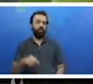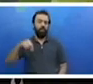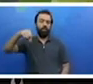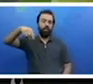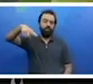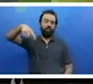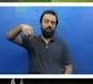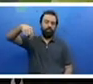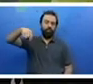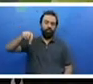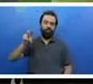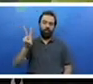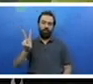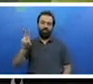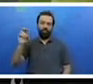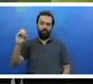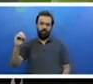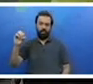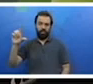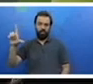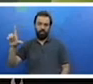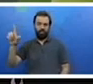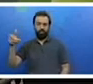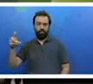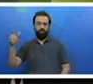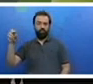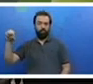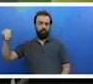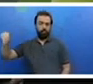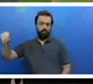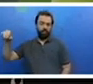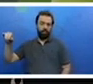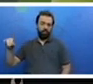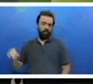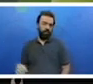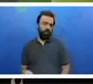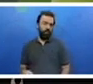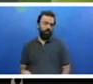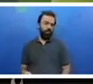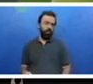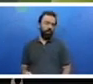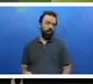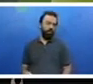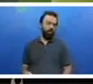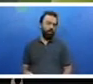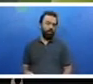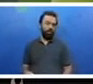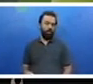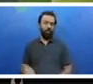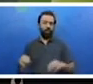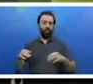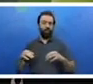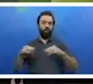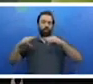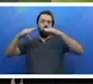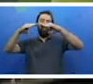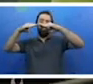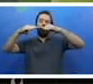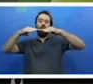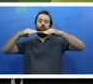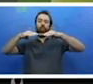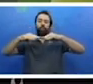aqui, ó, 20. Quanto tempo será necessário para que o tanque fique completamente vazio? Eu